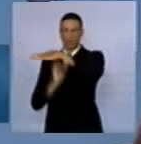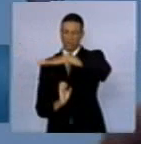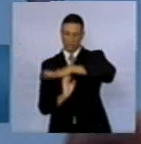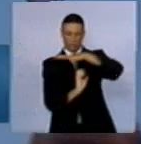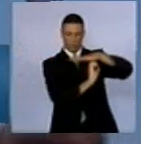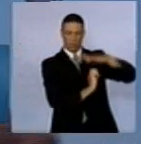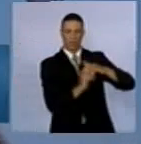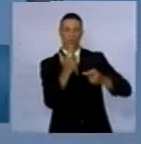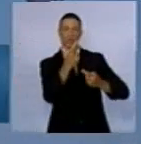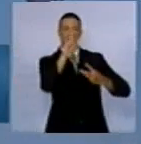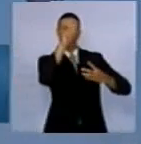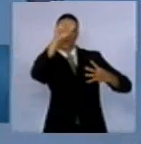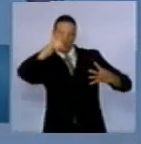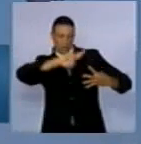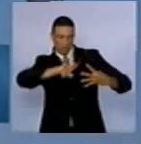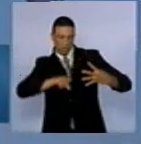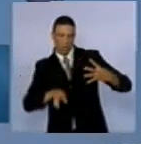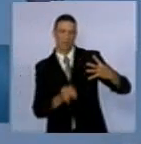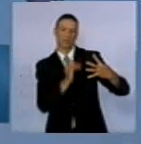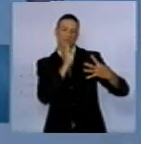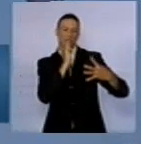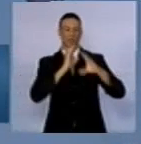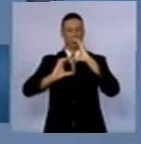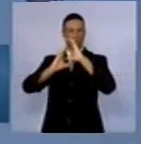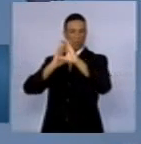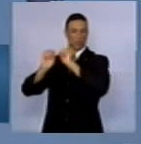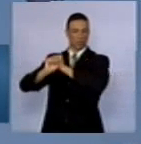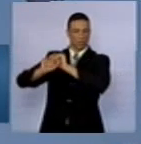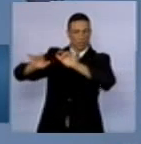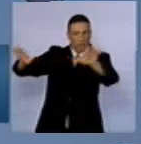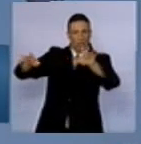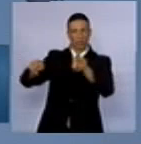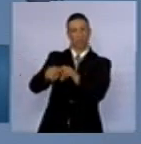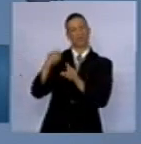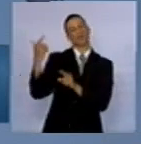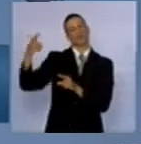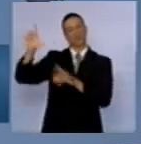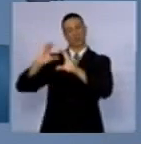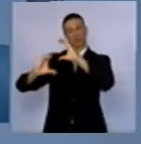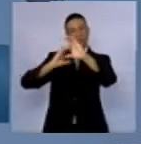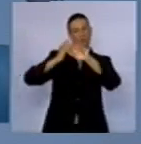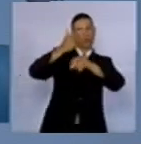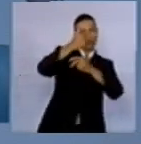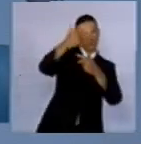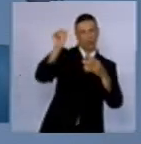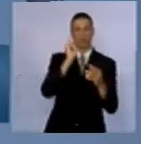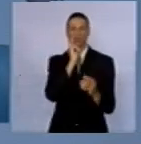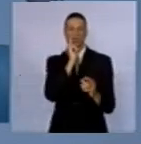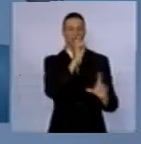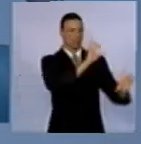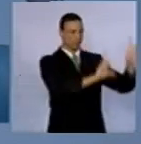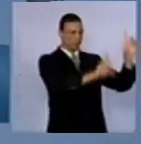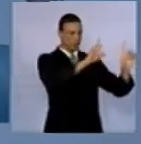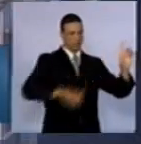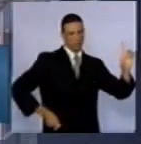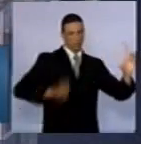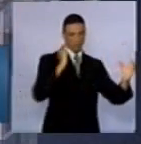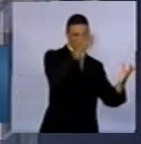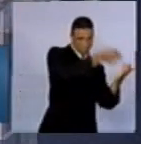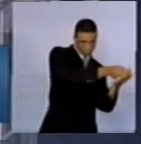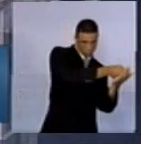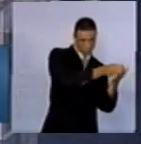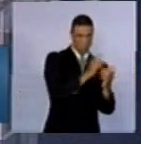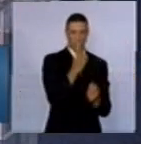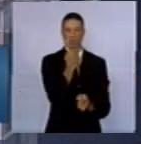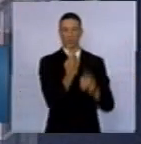além de serem distribuídos também por outros meios de comunicação. Vale lembrar que a TV por assinatura é apenas uma